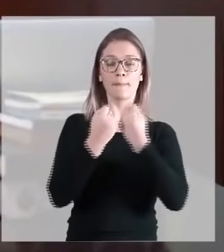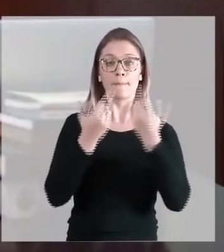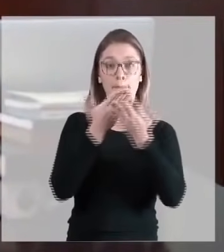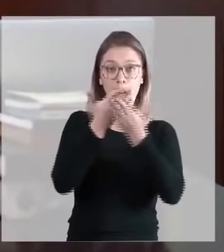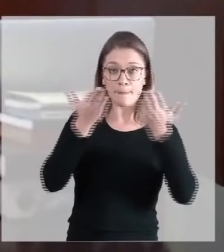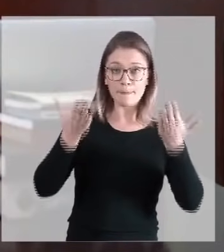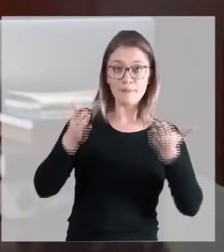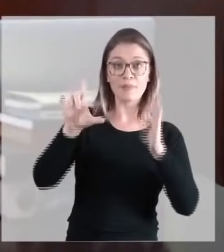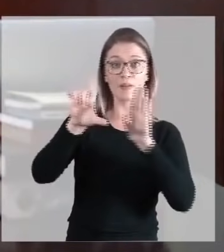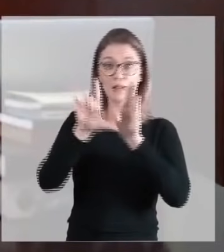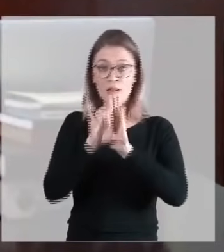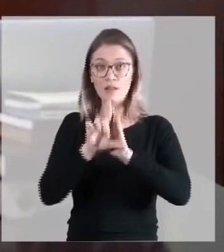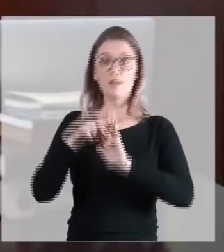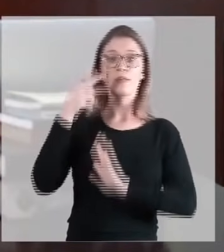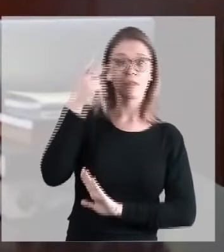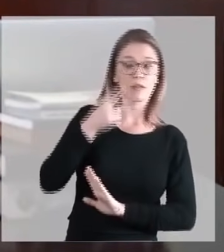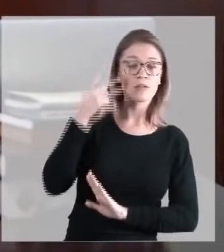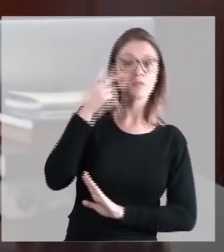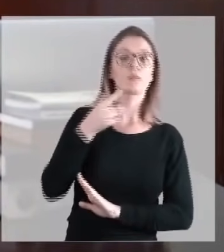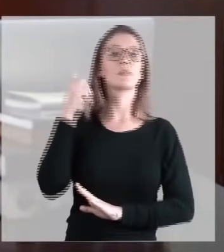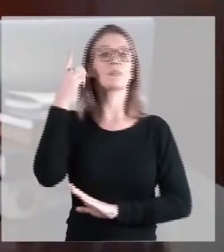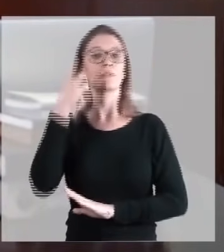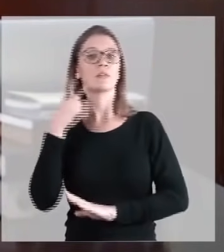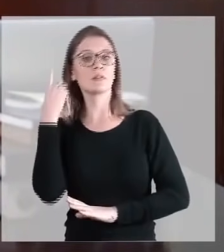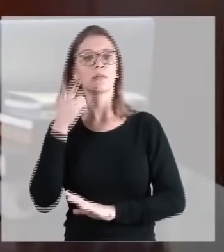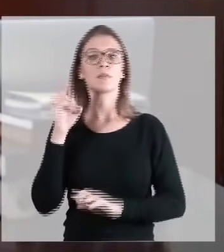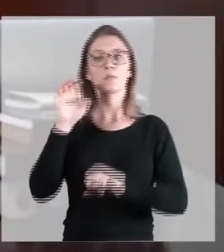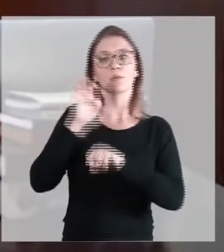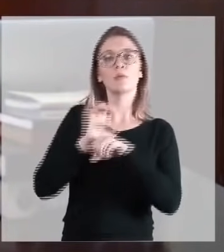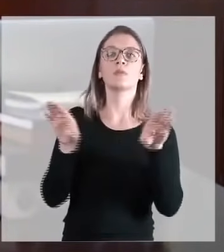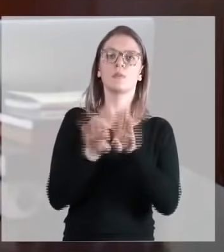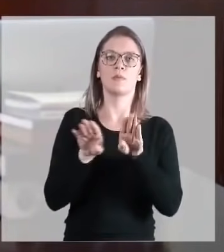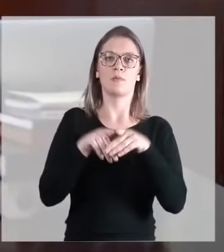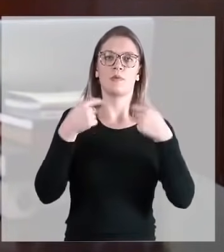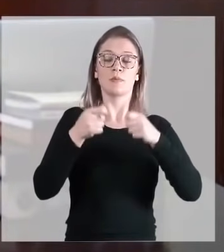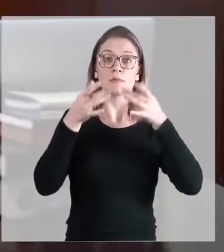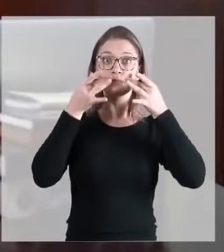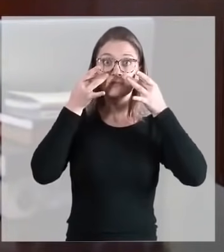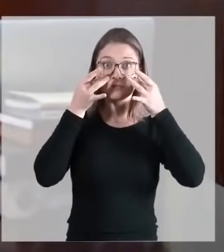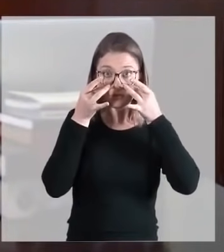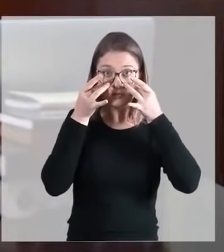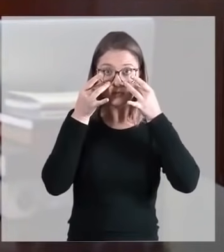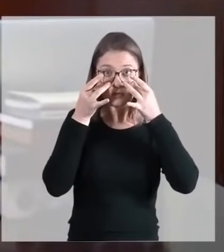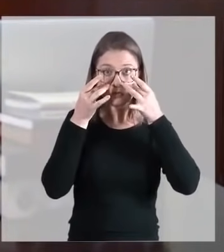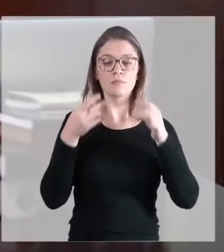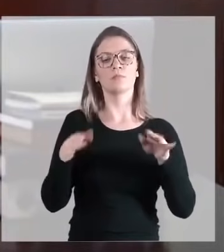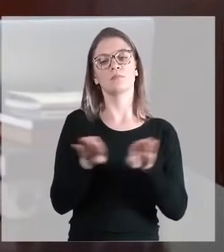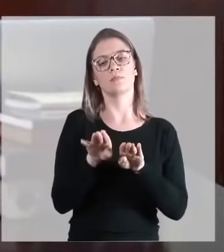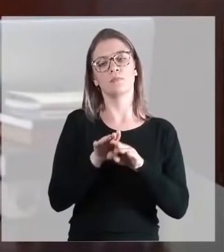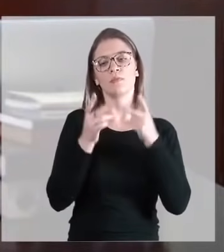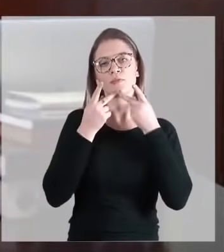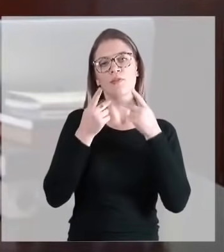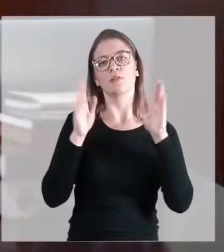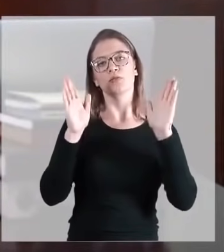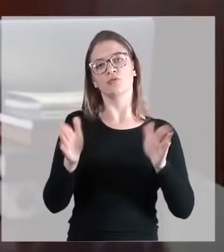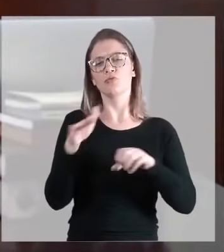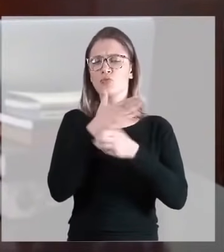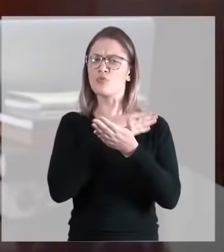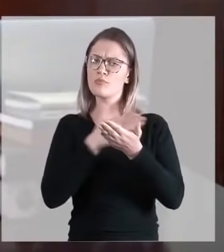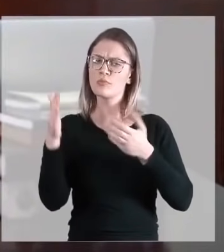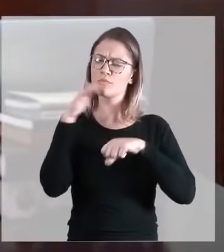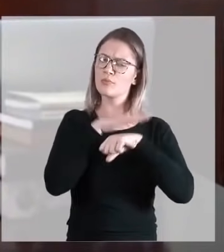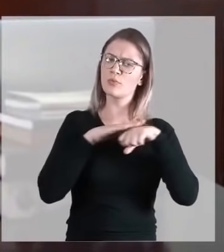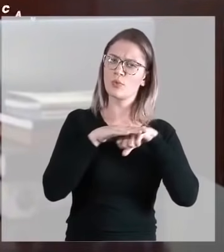que é legislador, vereador, deputado estadual, também precisa se atentar para isso. E como eu já disse aos senhores no início da nossa